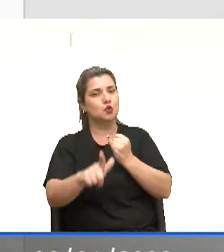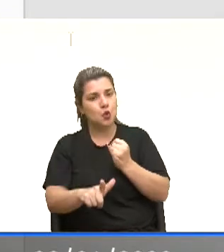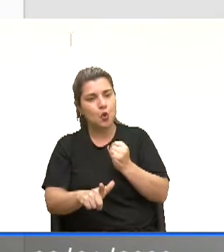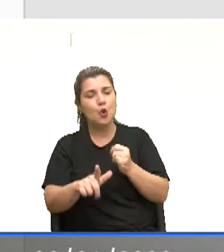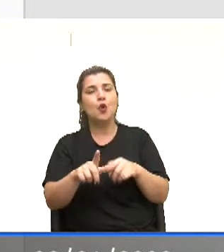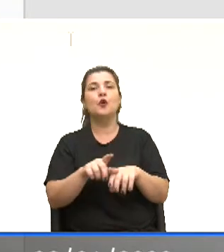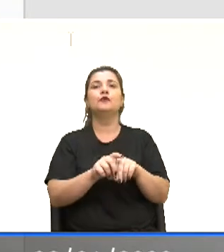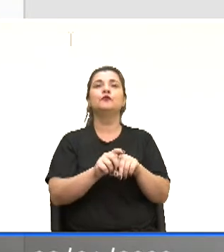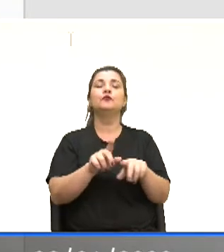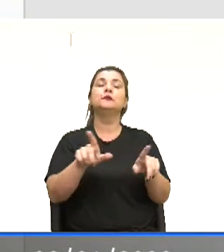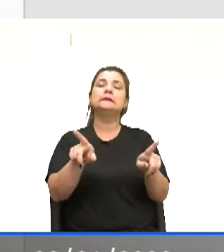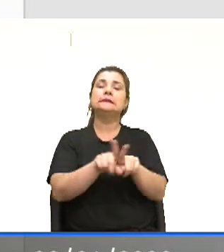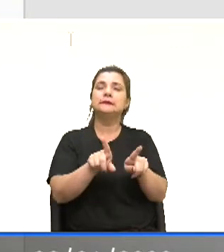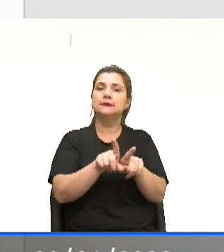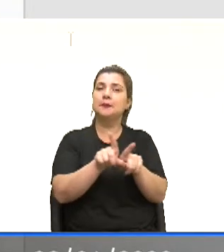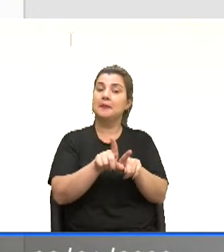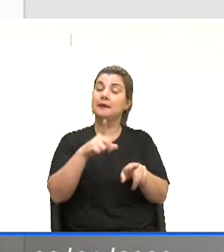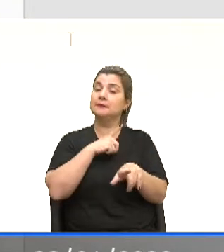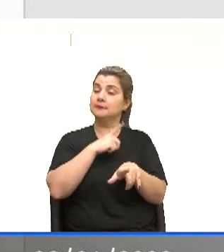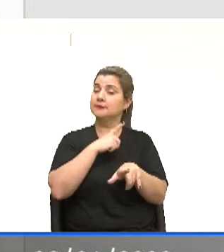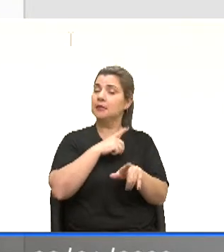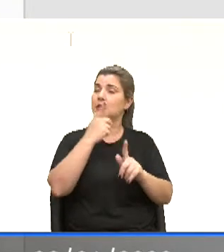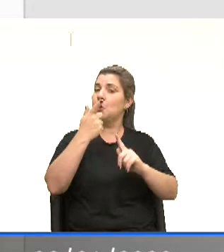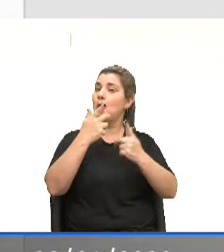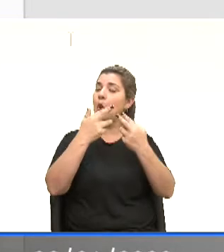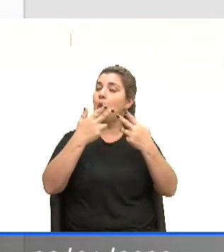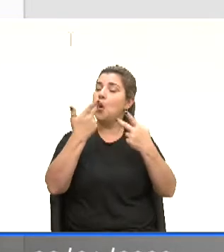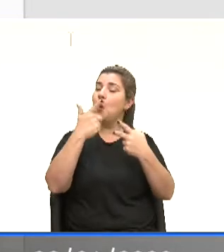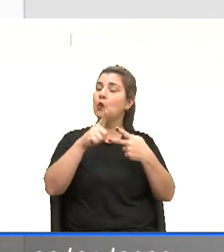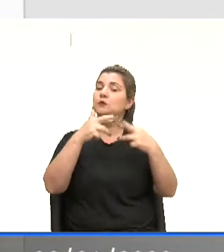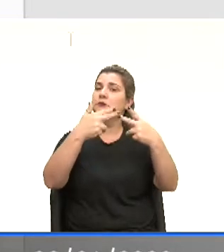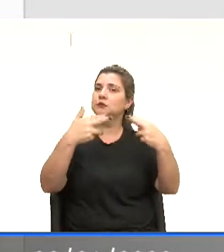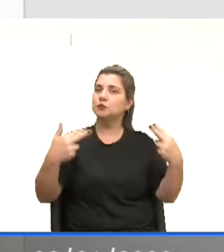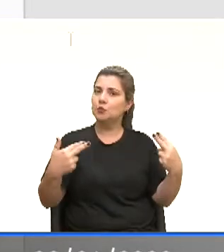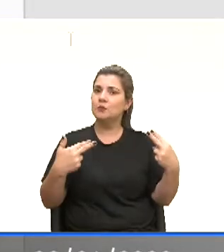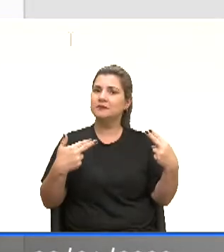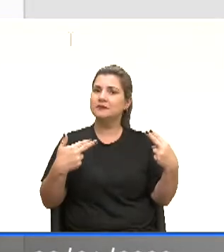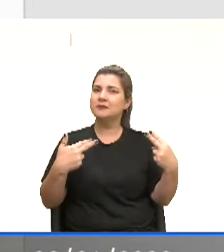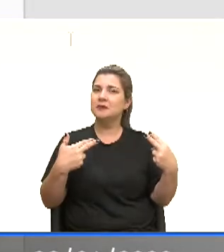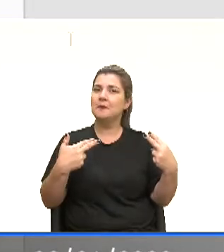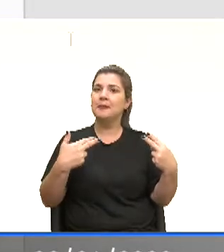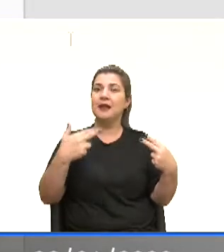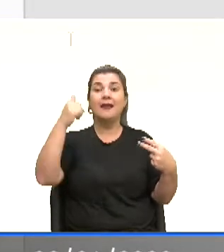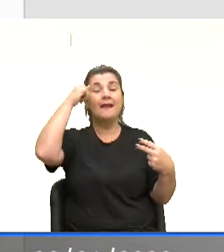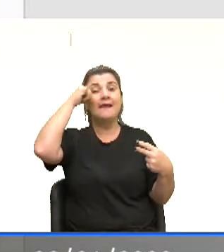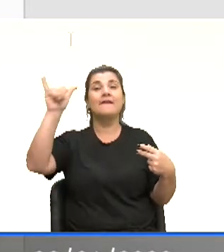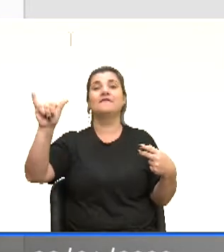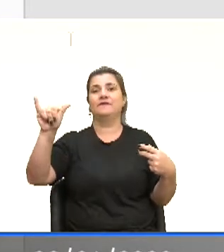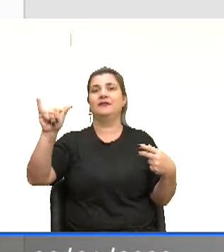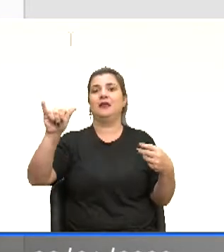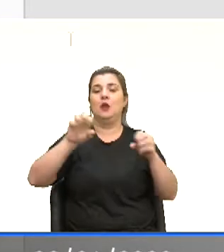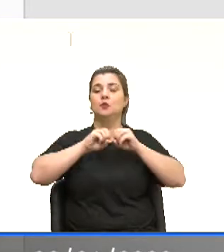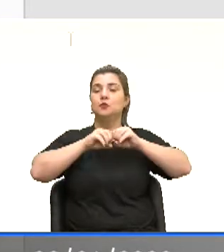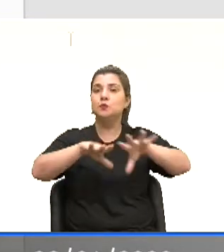medidas eficazes para impedir a transmissão no processo de fabricação, avaliar